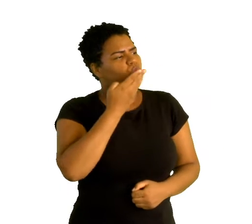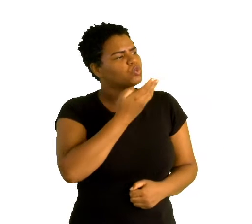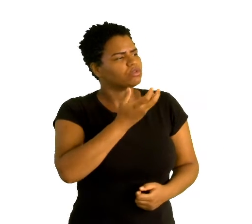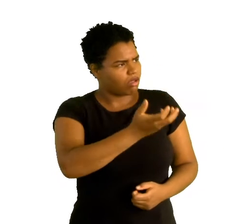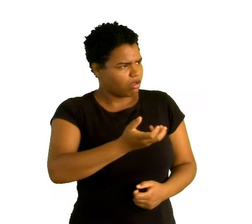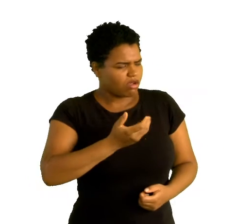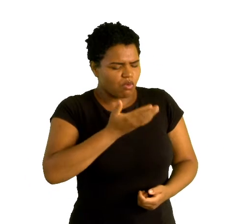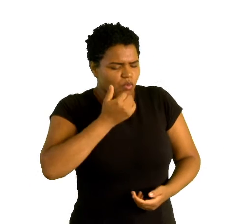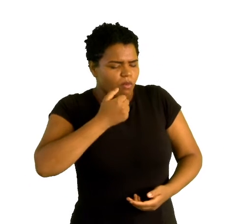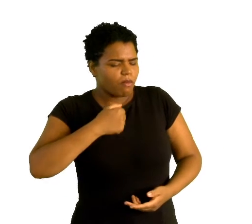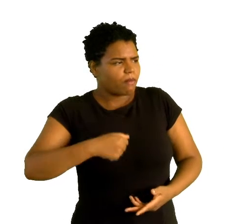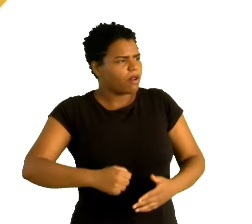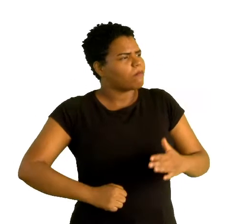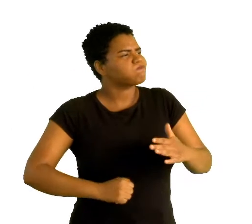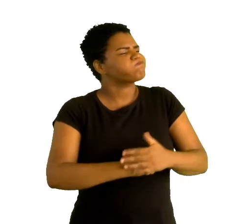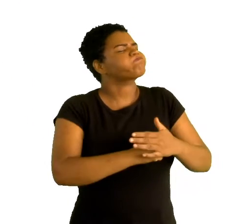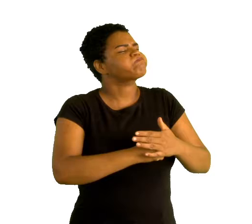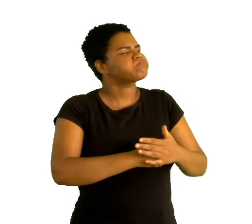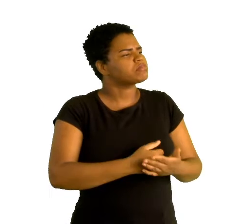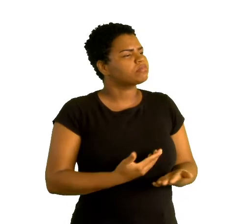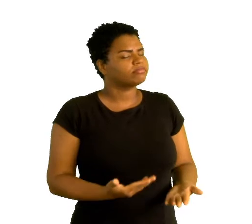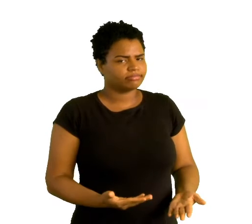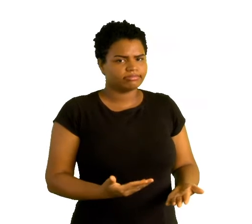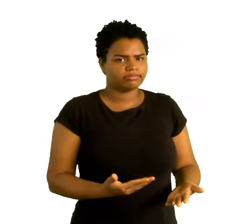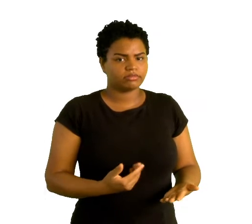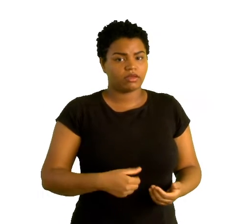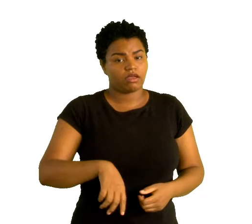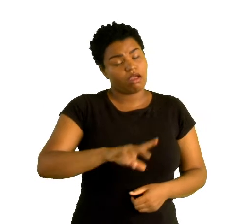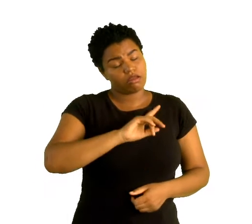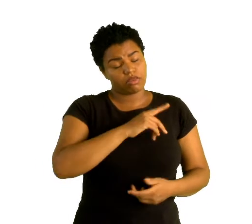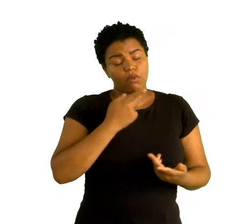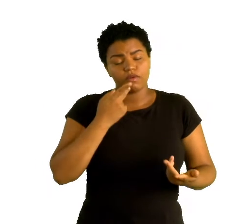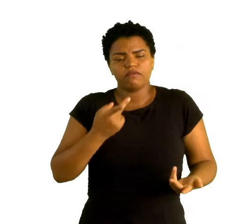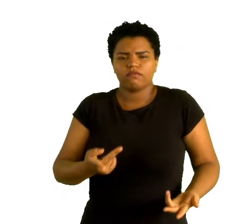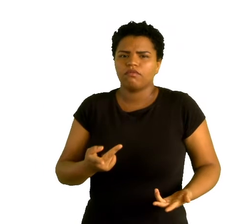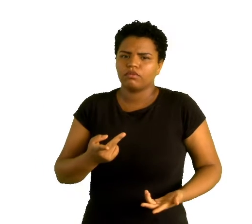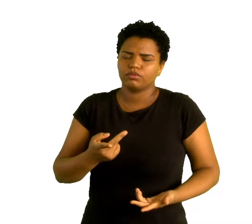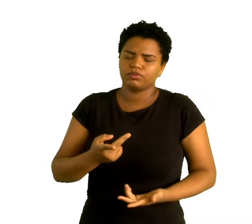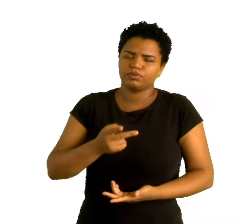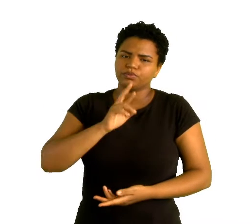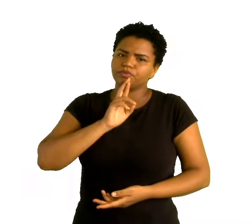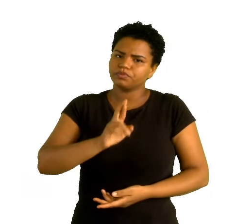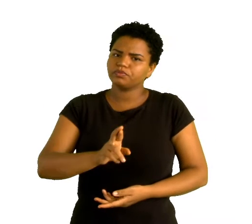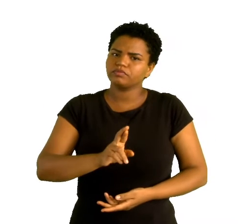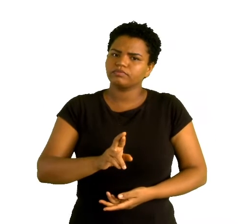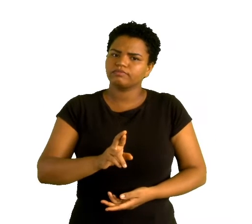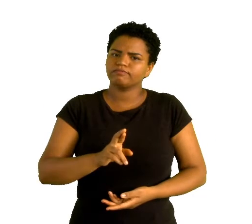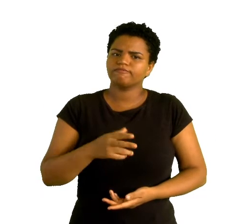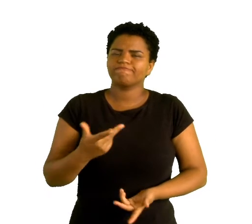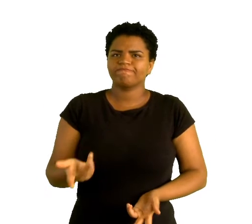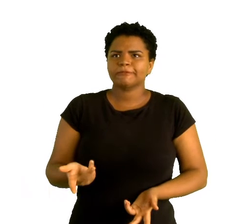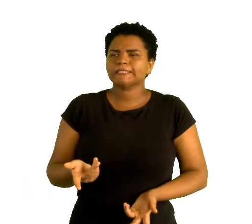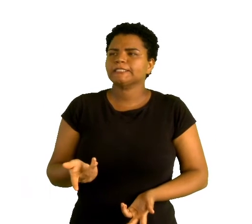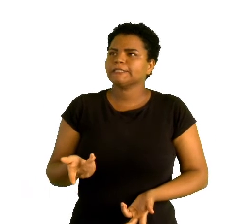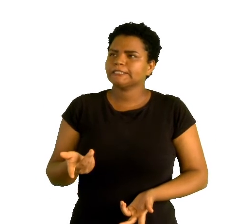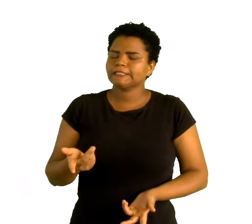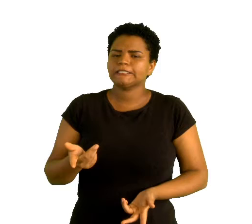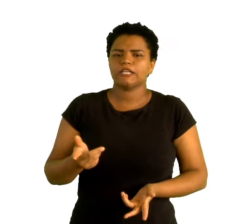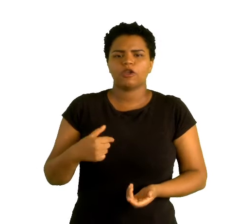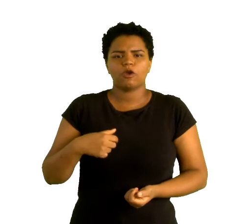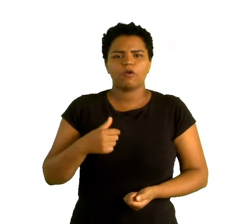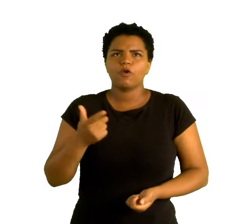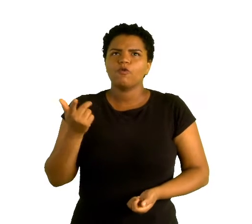a sua fome, hein? Nosso herói respondeu sem hesitar: puxa, aposto que comerei